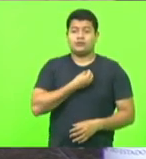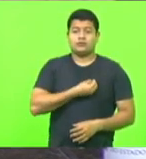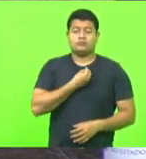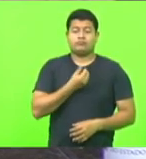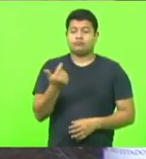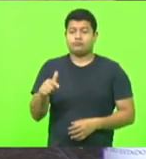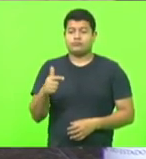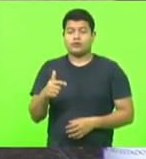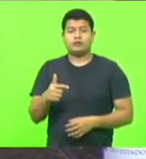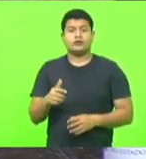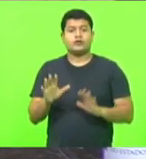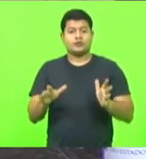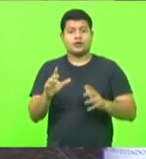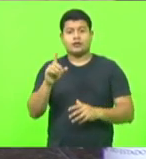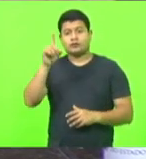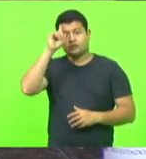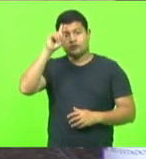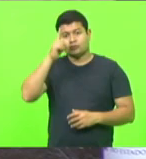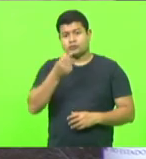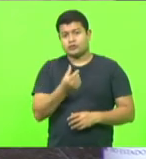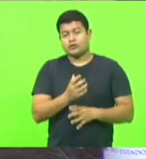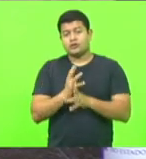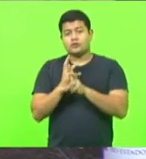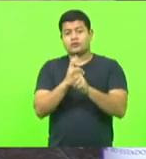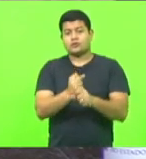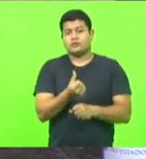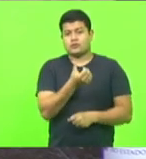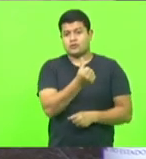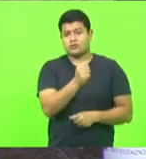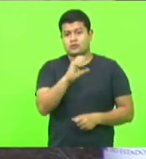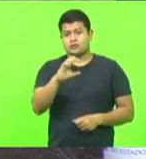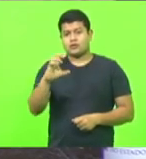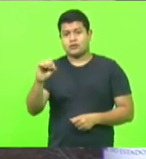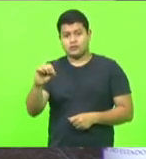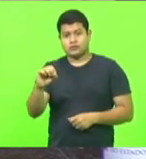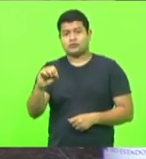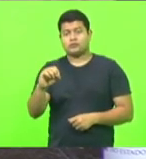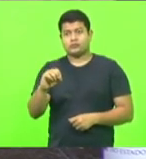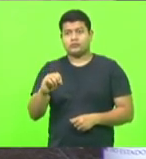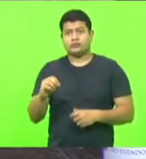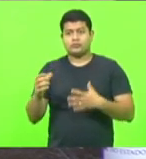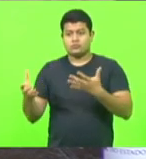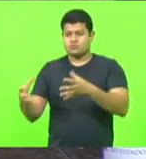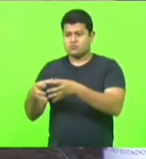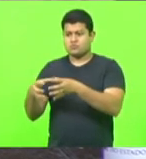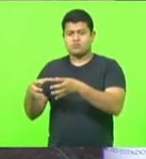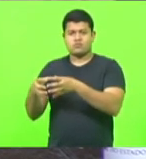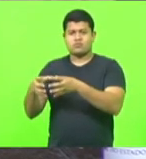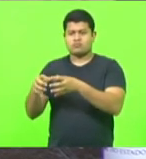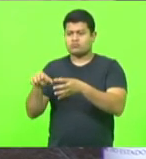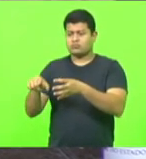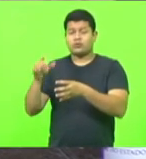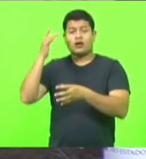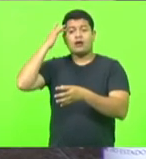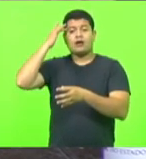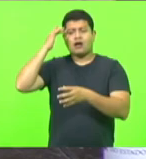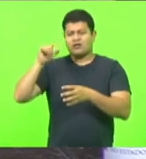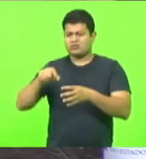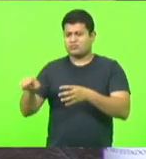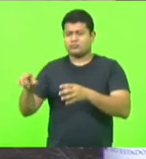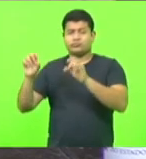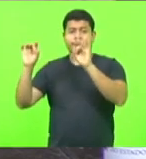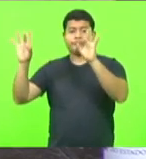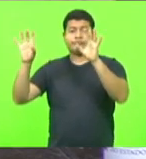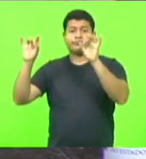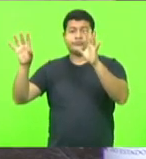aulas presenciais. São 600 dias de uma elite que se acha diferente dos outros